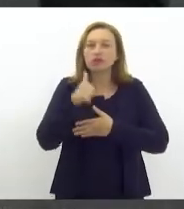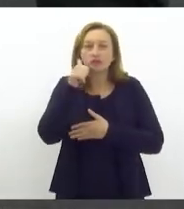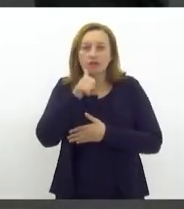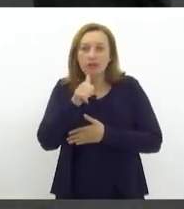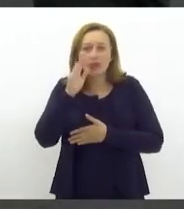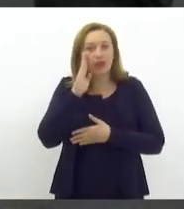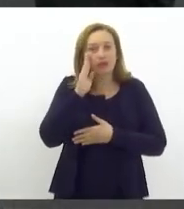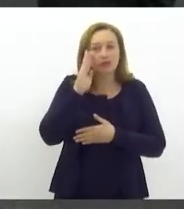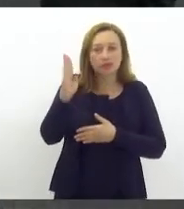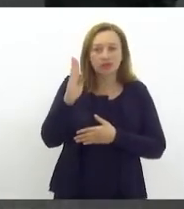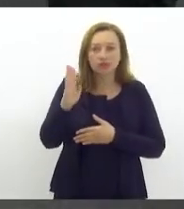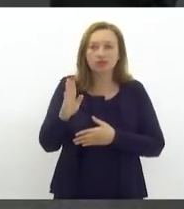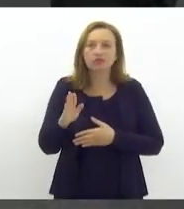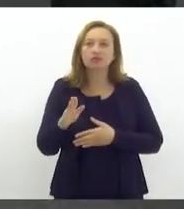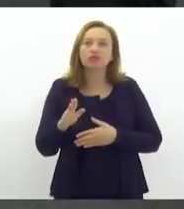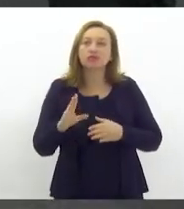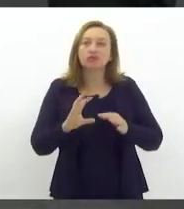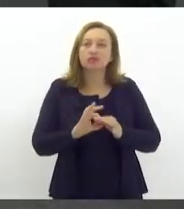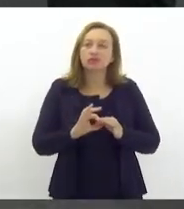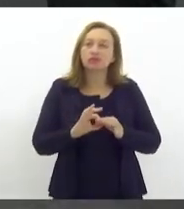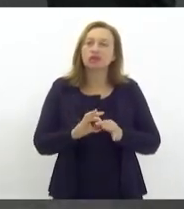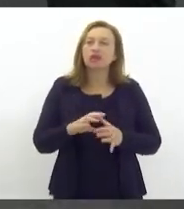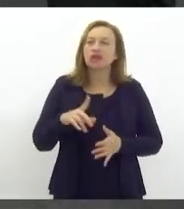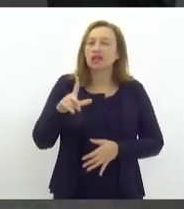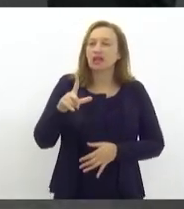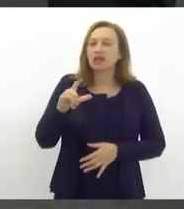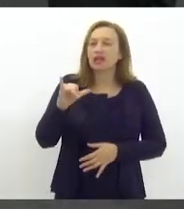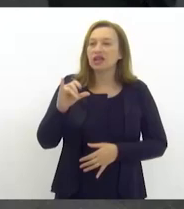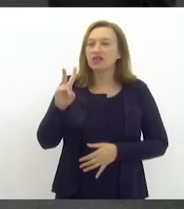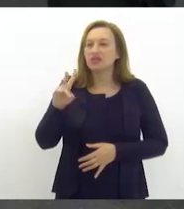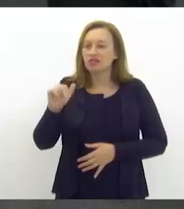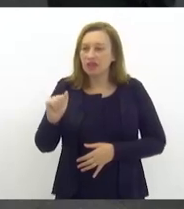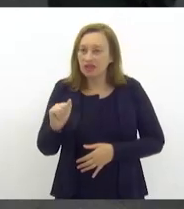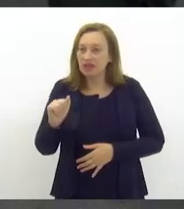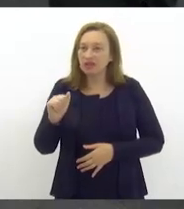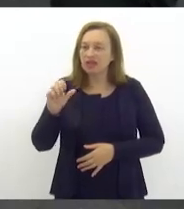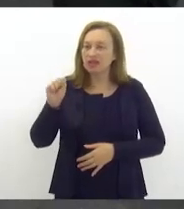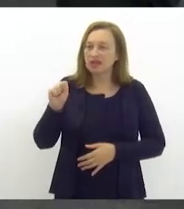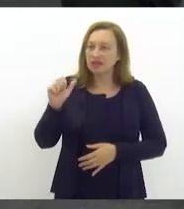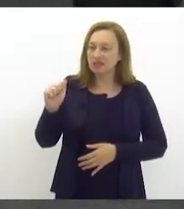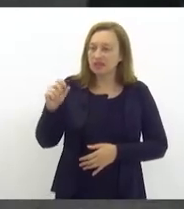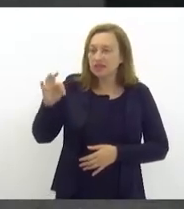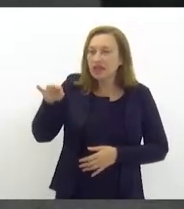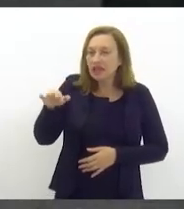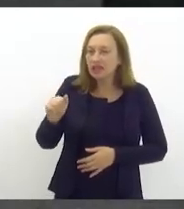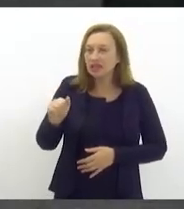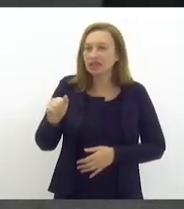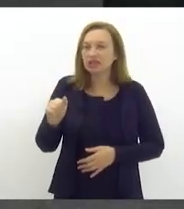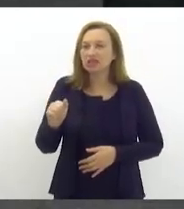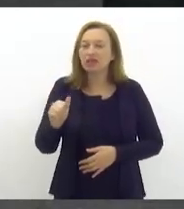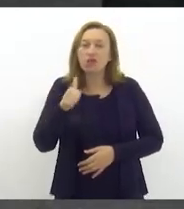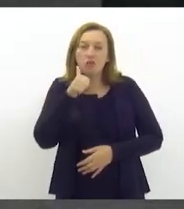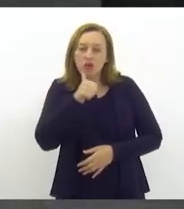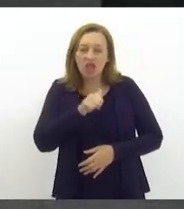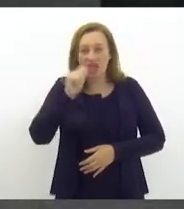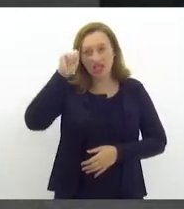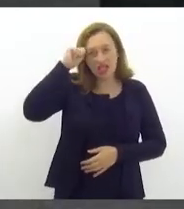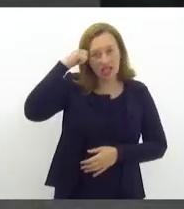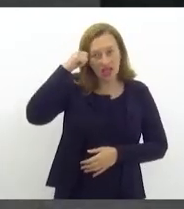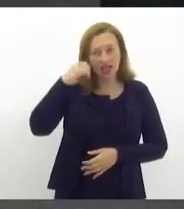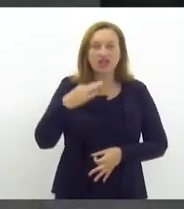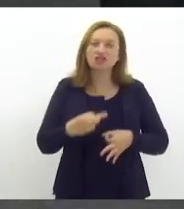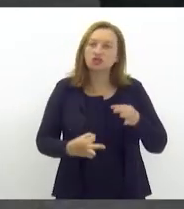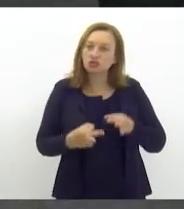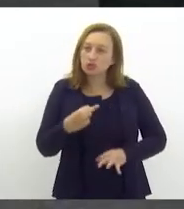é fundamental. Lívia Santana Vaz, uma mulher negra